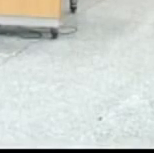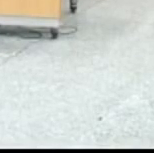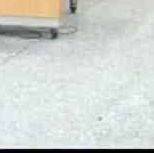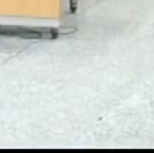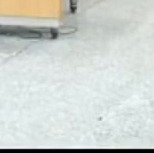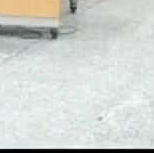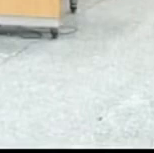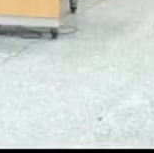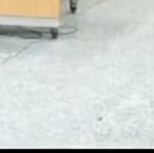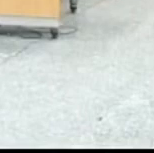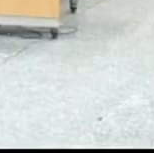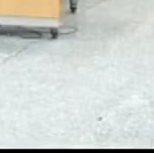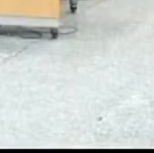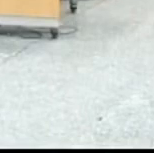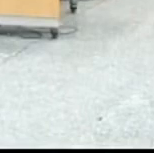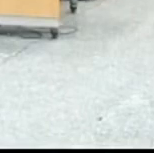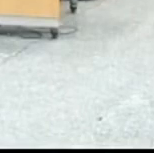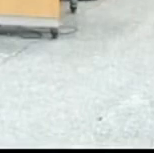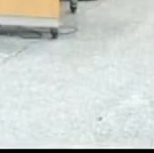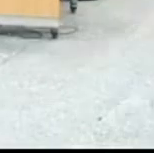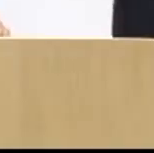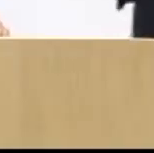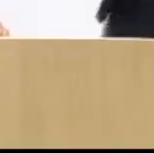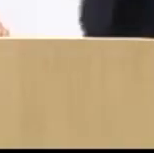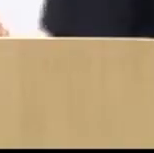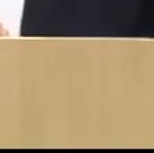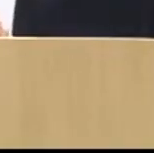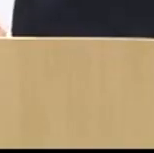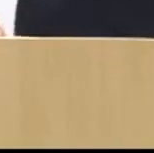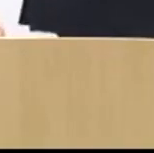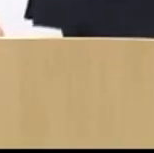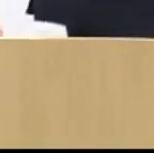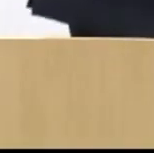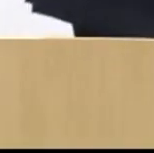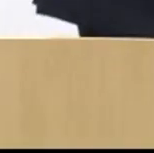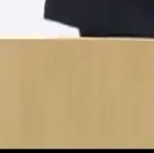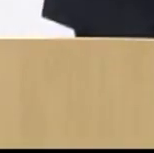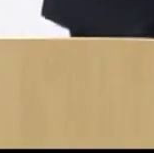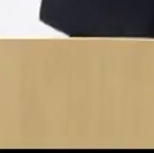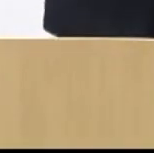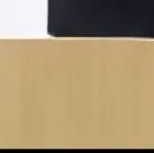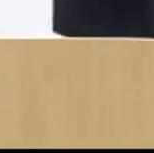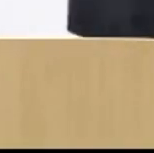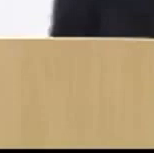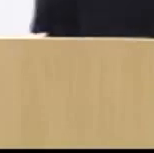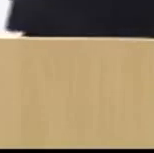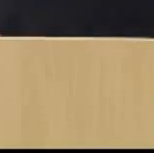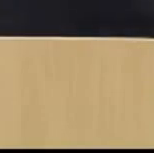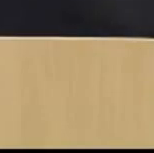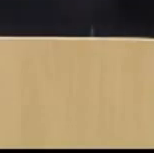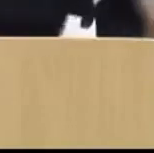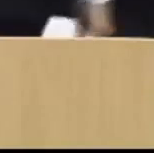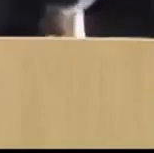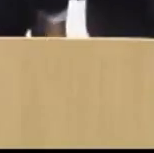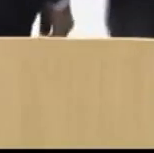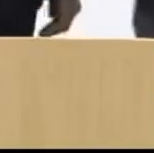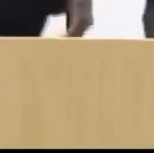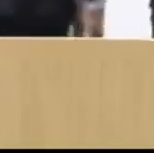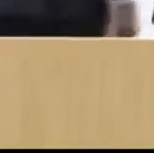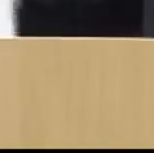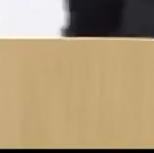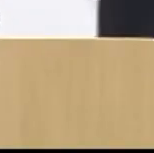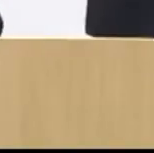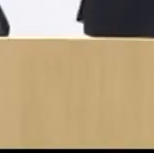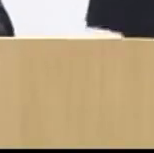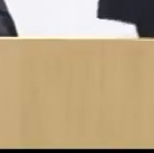Senhores vereadores, eu peço, por favor, confirme a presença para a gente começar a segunda sessão extraordinária, por favor. Senhor Valadão.